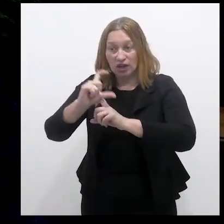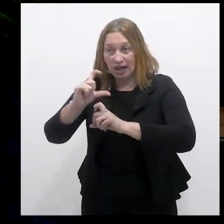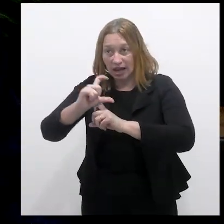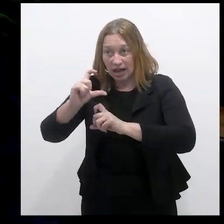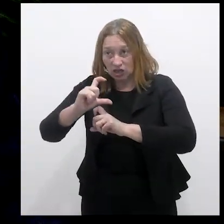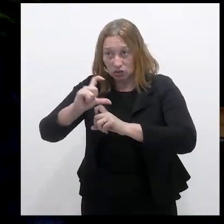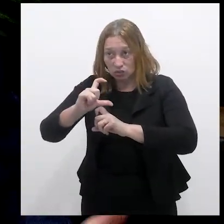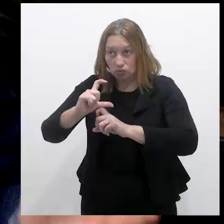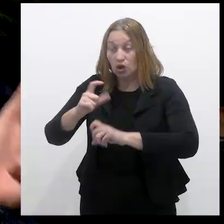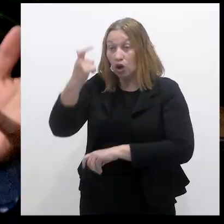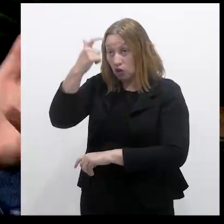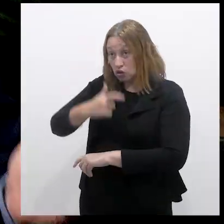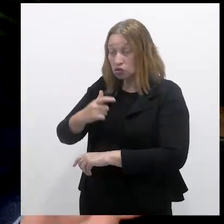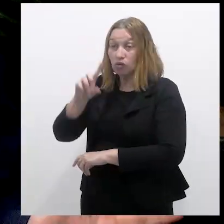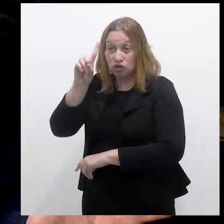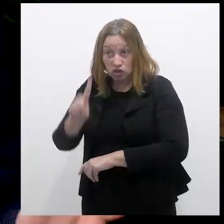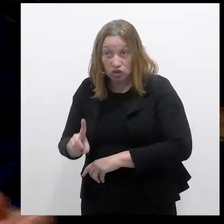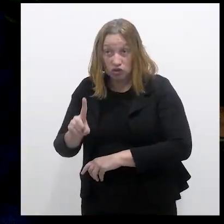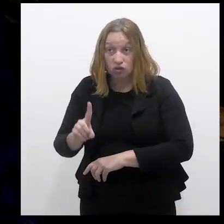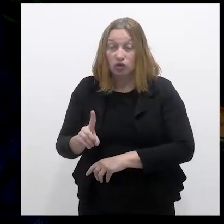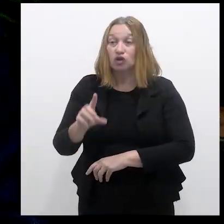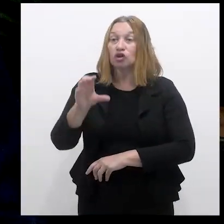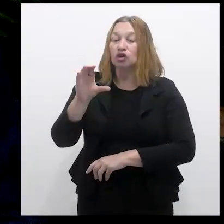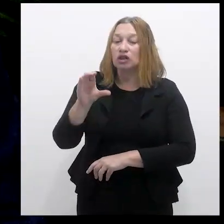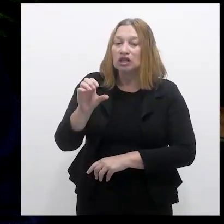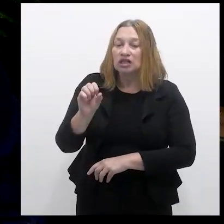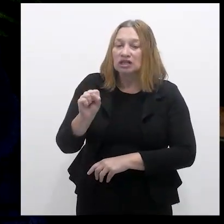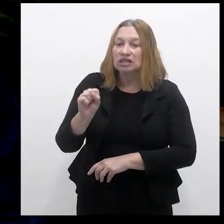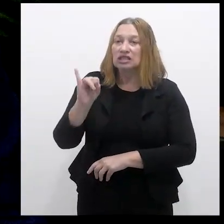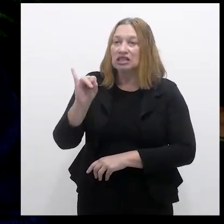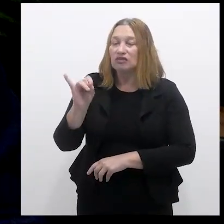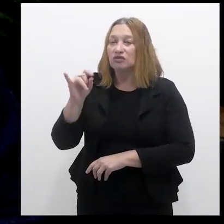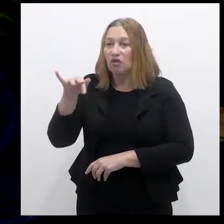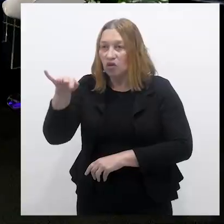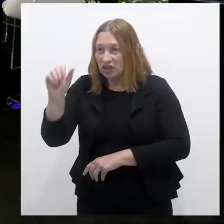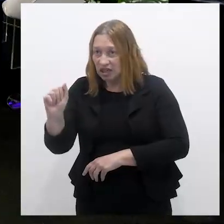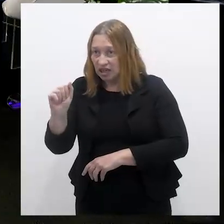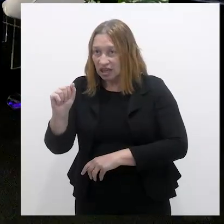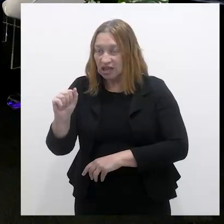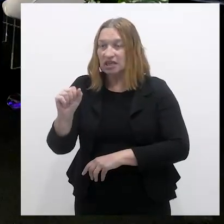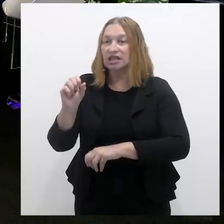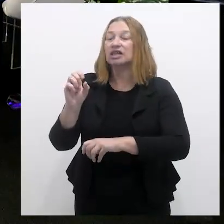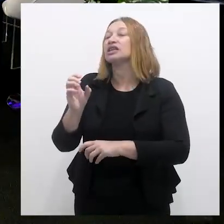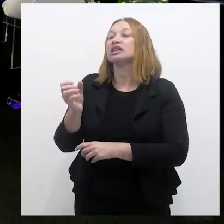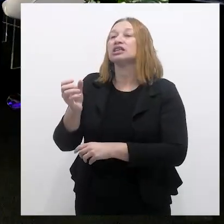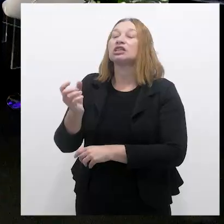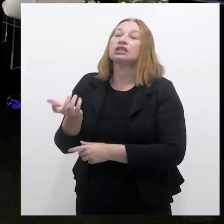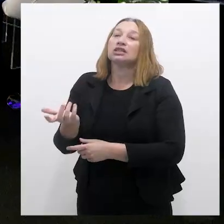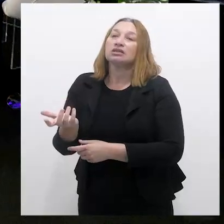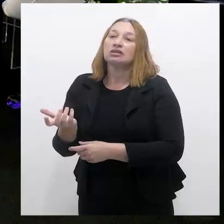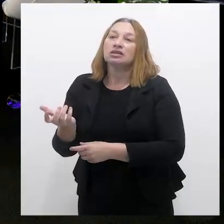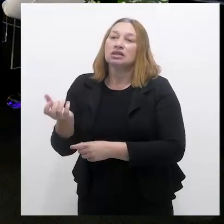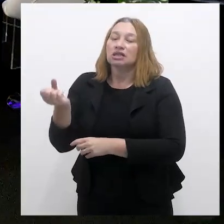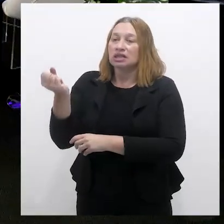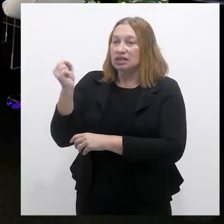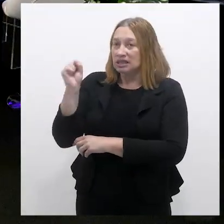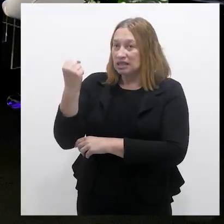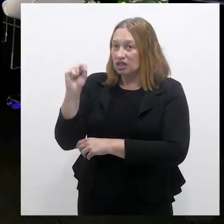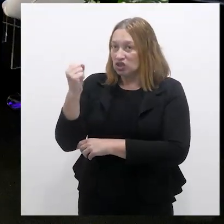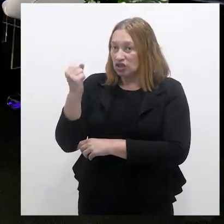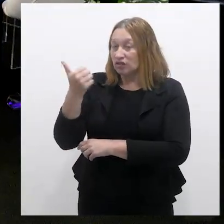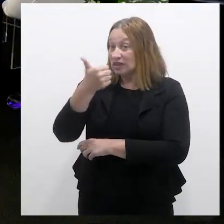muitas coisas, né? Eu sou diretor da Orquestra Sinfônica de Sergipe há 19 anos. Era uma orquestra